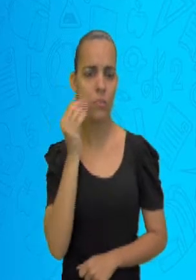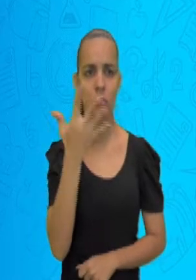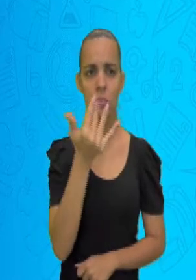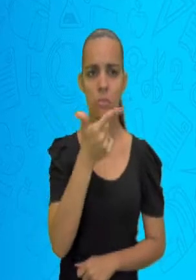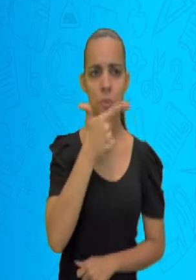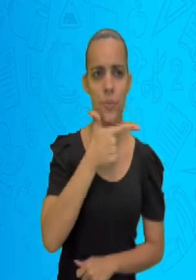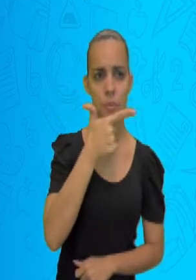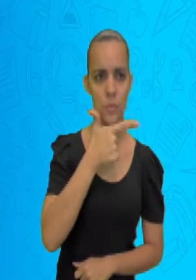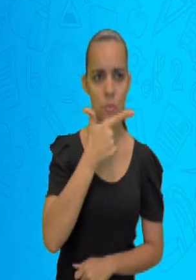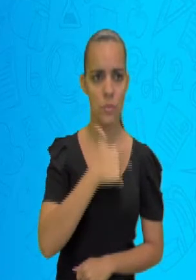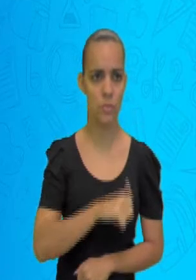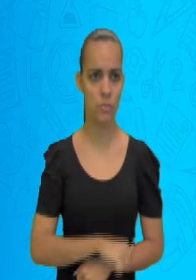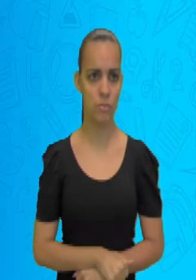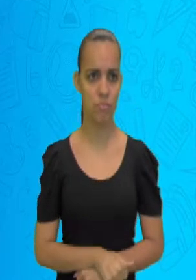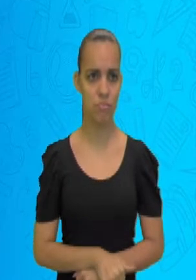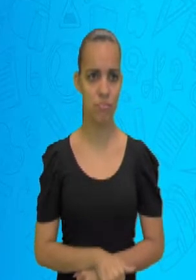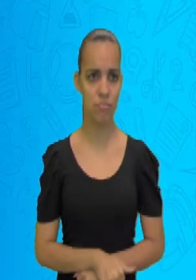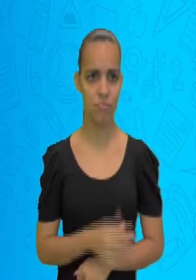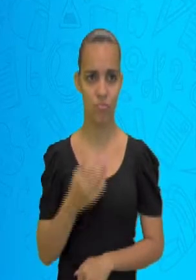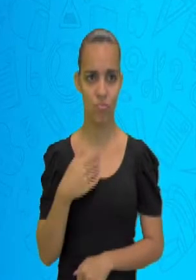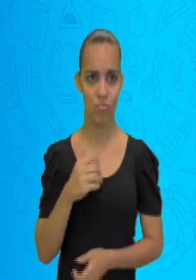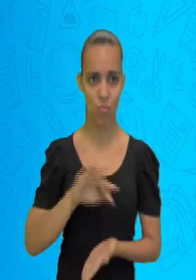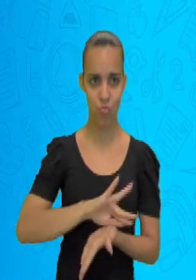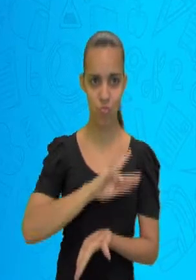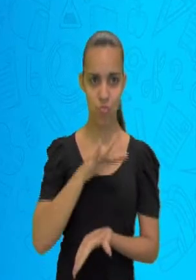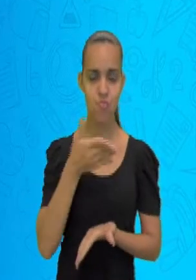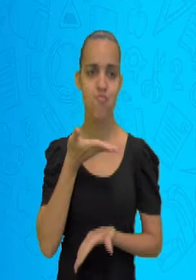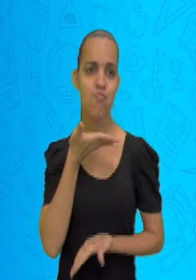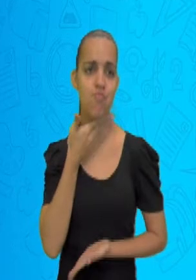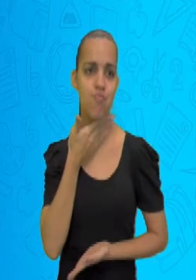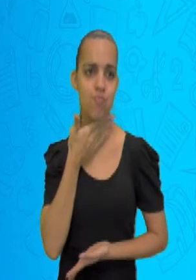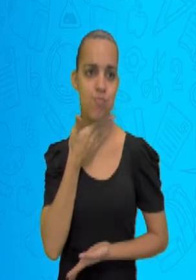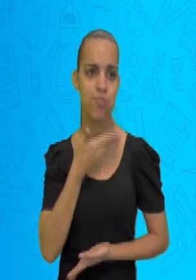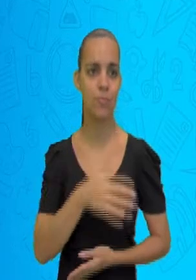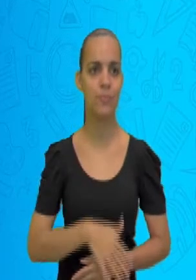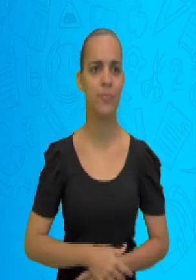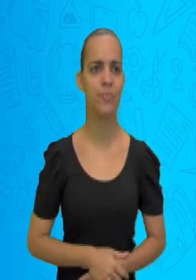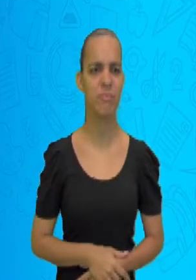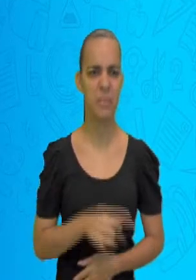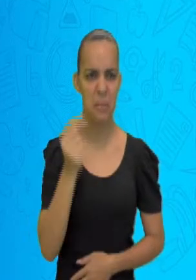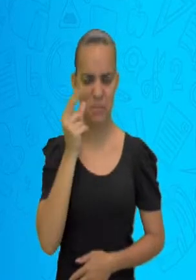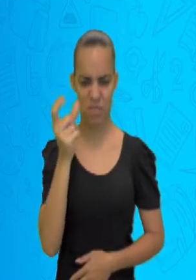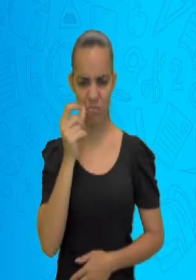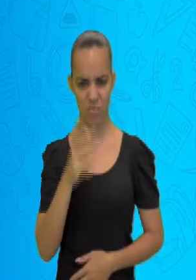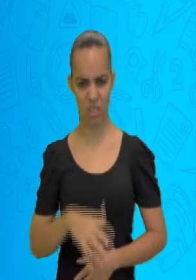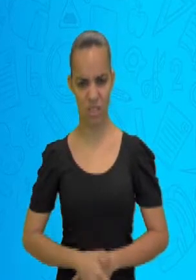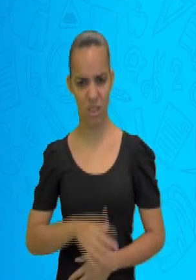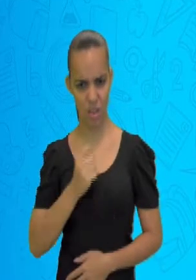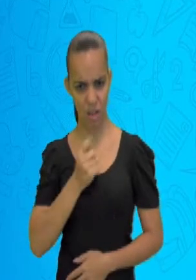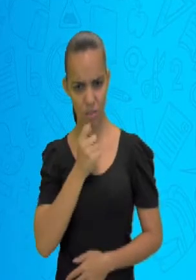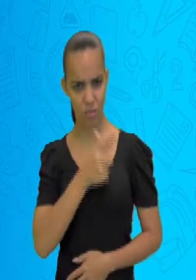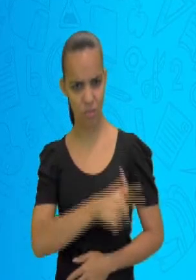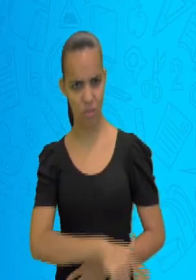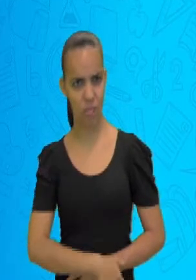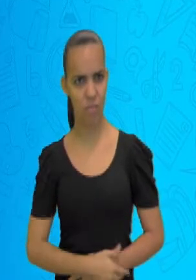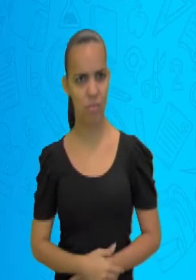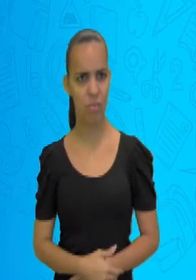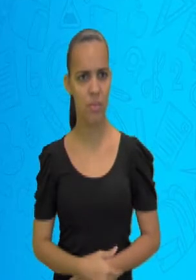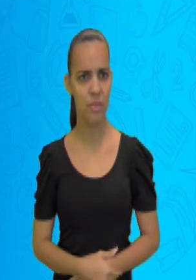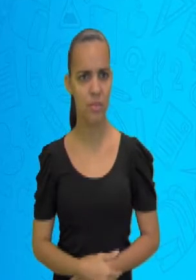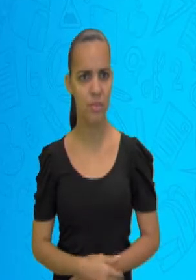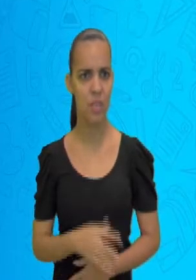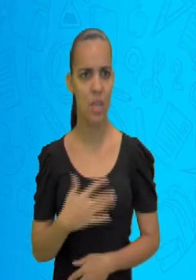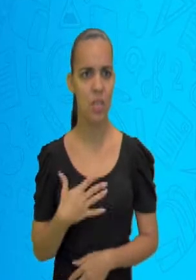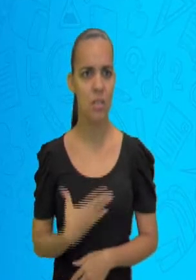o queijo para encher o seu papo. Que rato mais atrevido, lá no seu